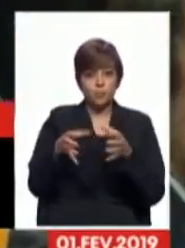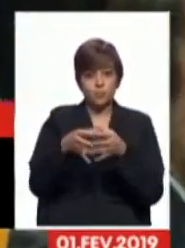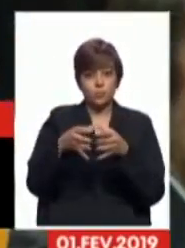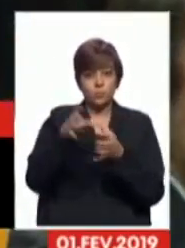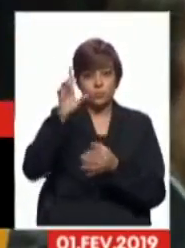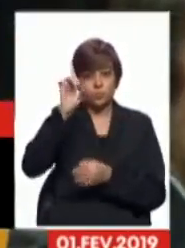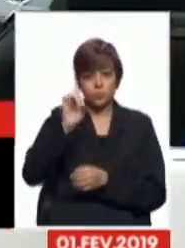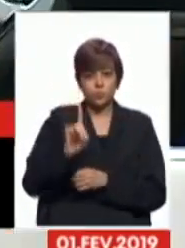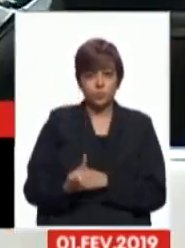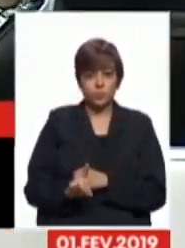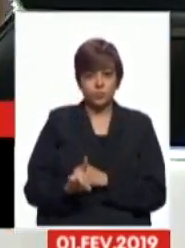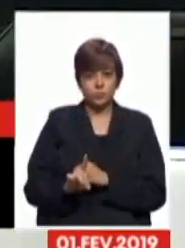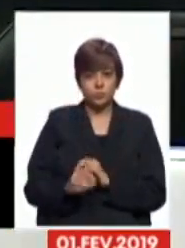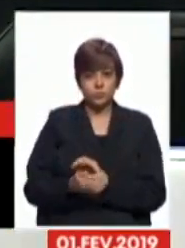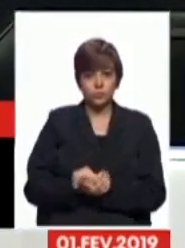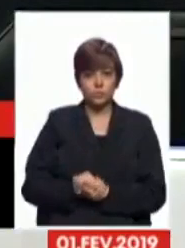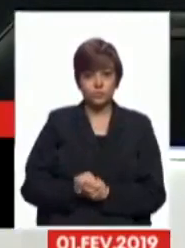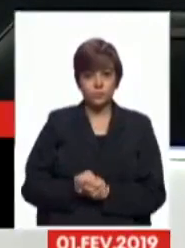Humanos.